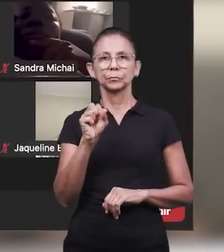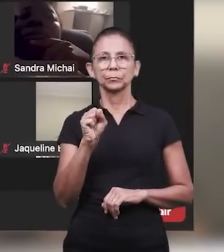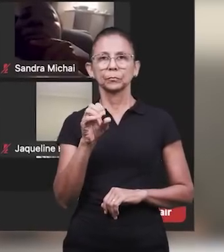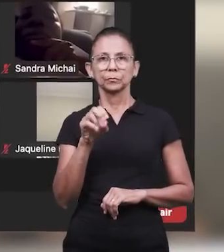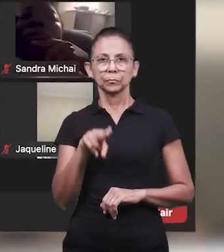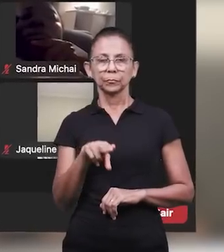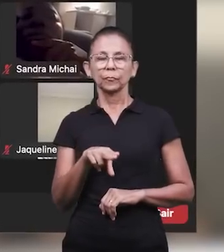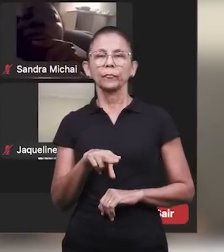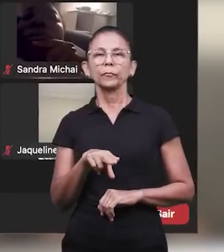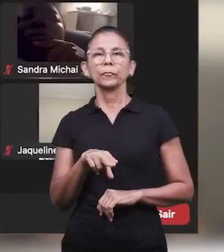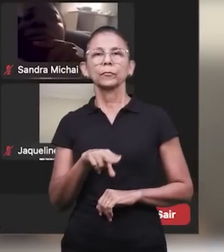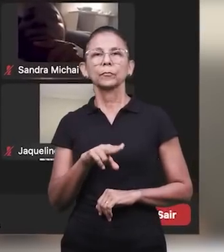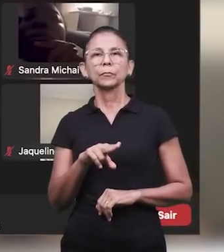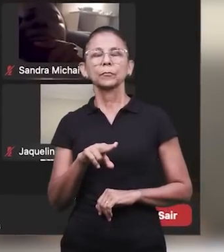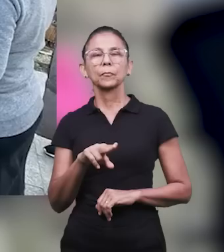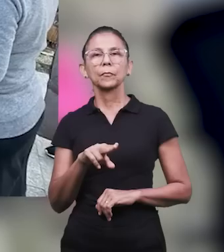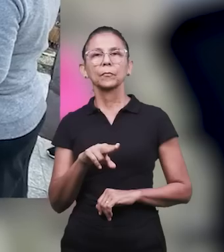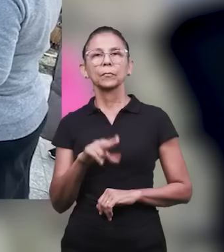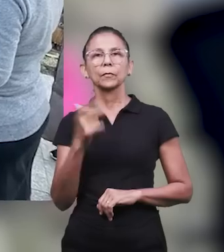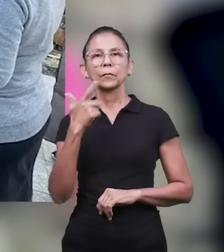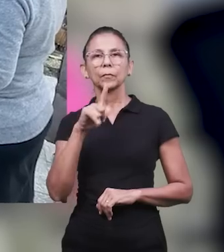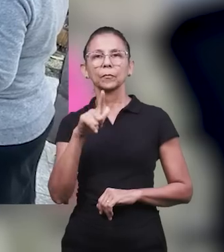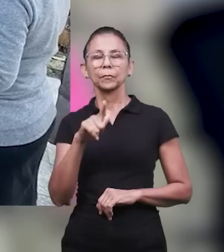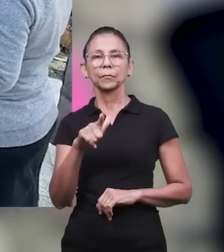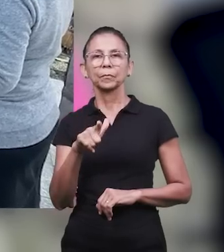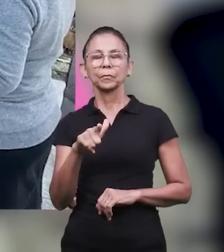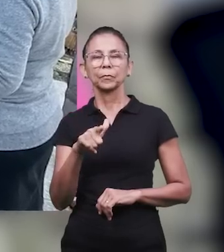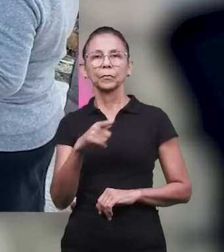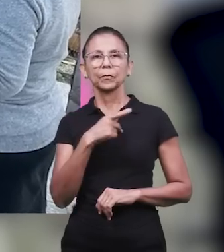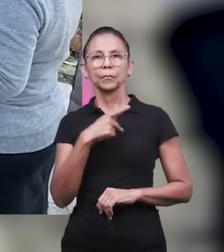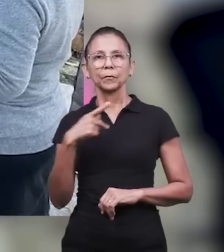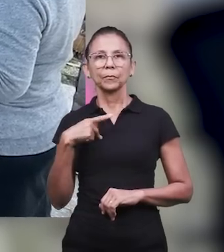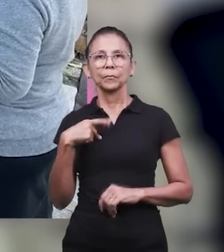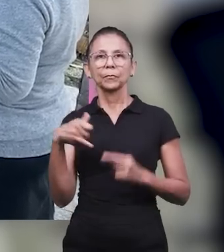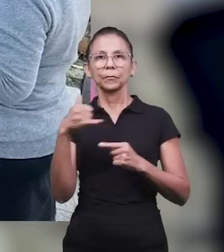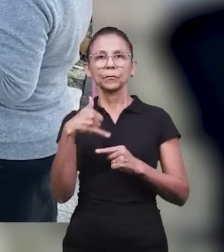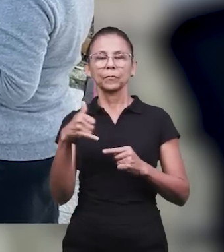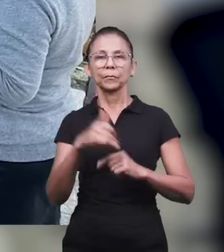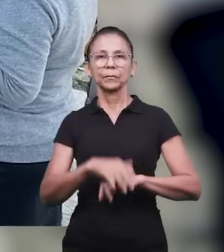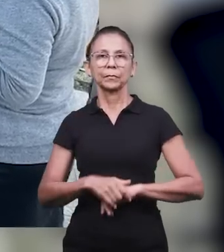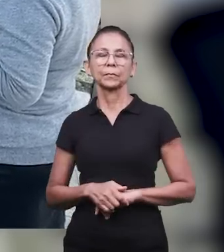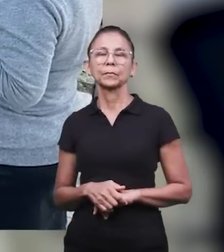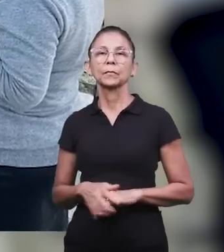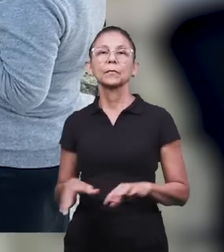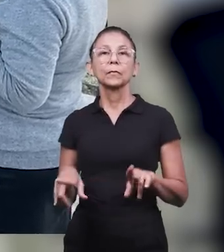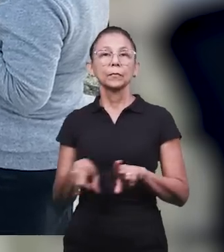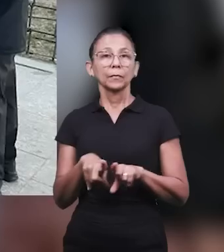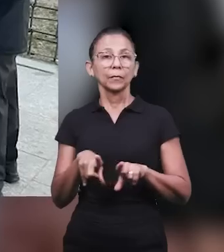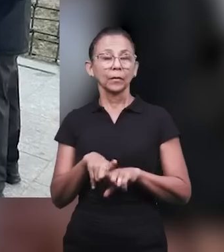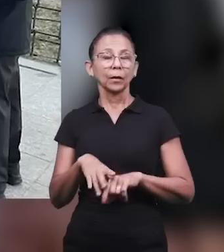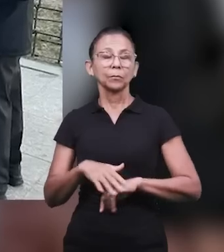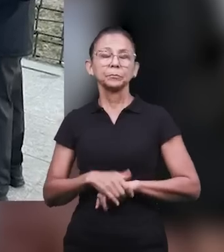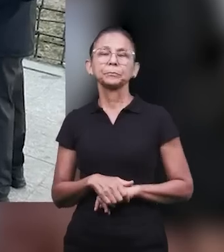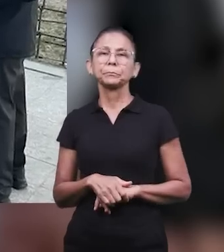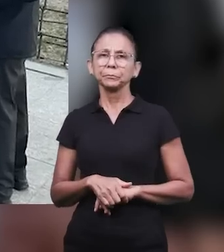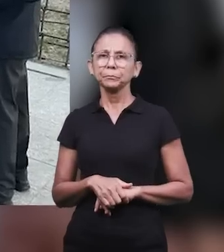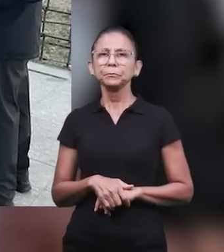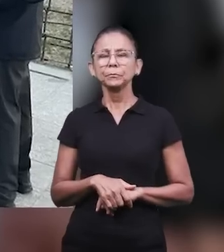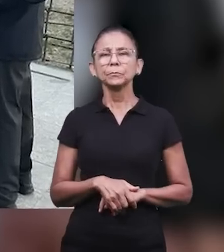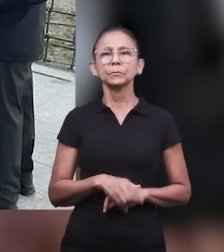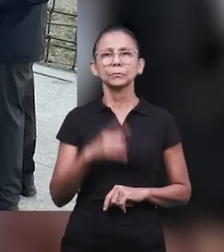pastores ungidos e diáconos da Europa. Na Espanha, a Igreja de Madrid, sob o ministério do pastor Roberto Paulo, realizou